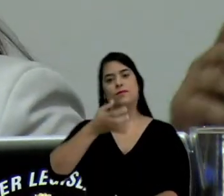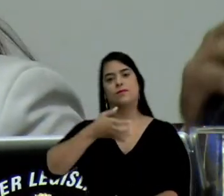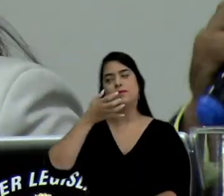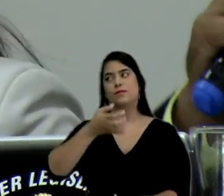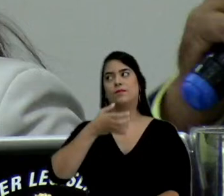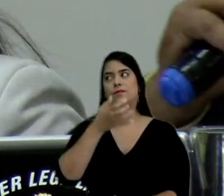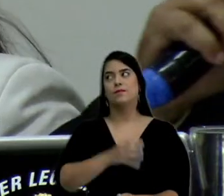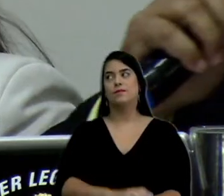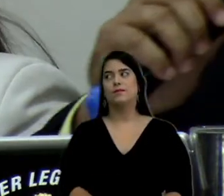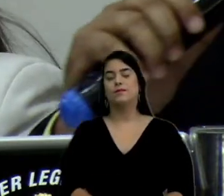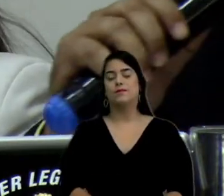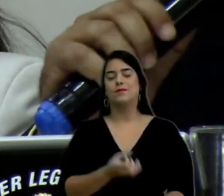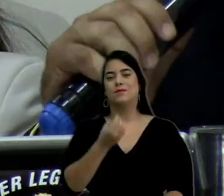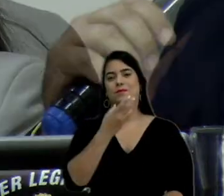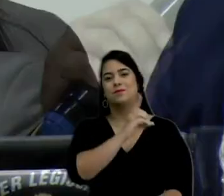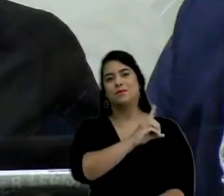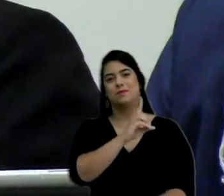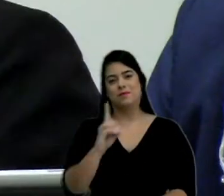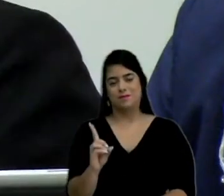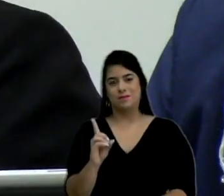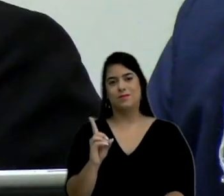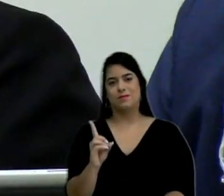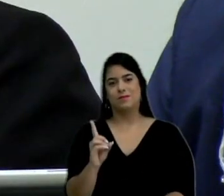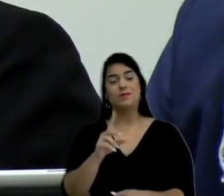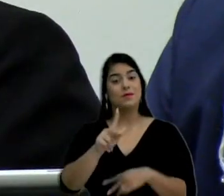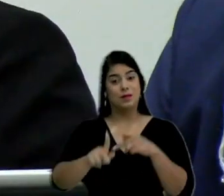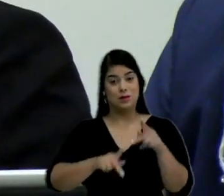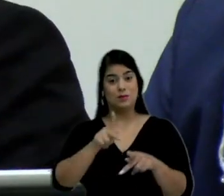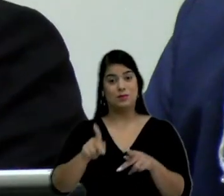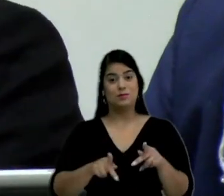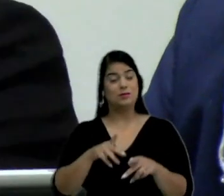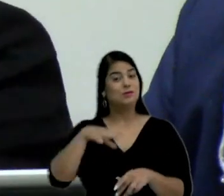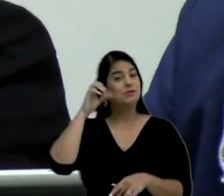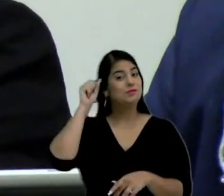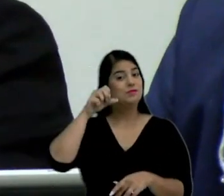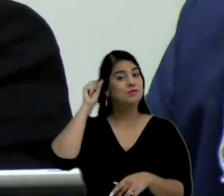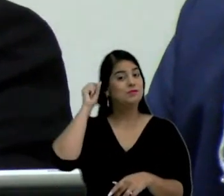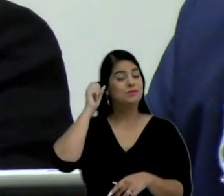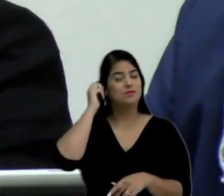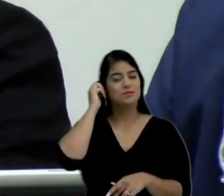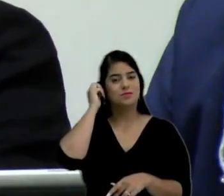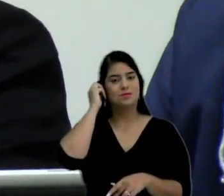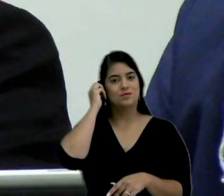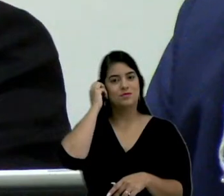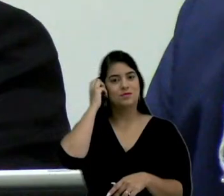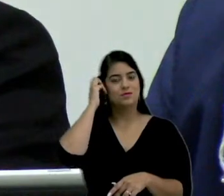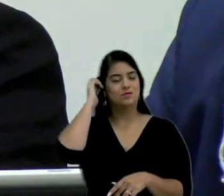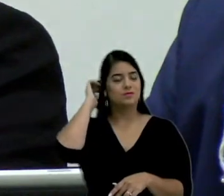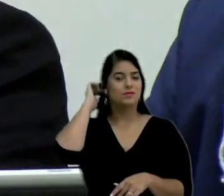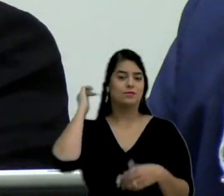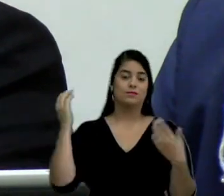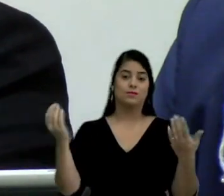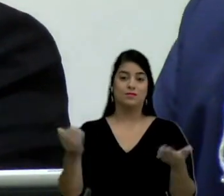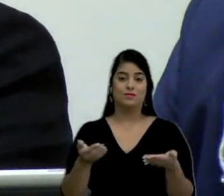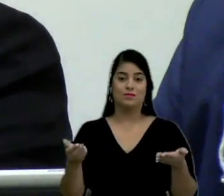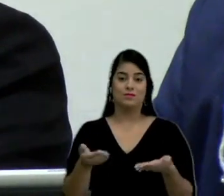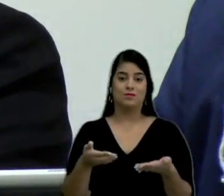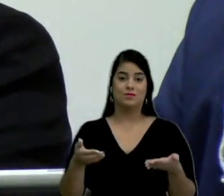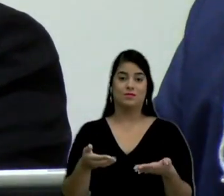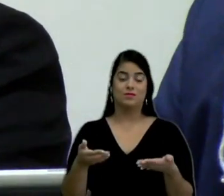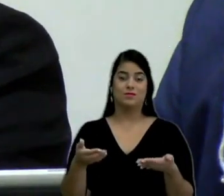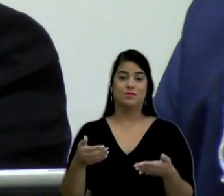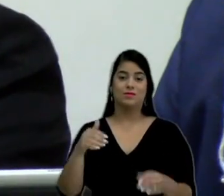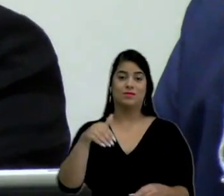Professor bom dia à população que nos escuta e colocar aqui hoje um voto de